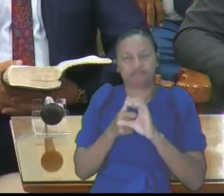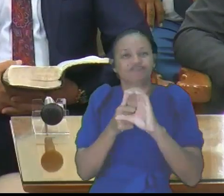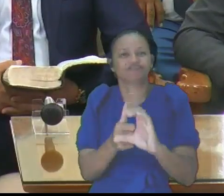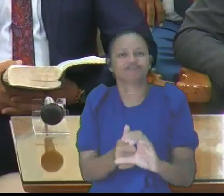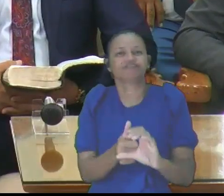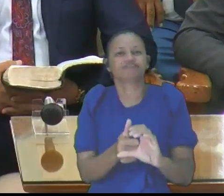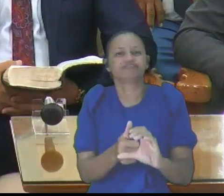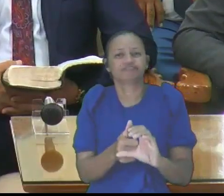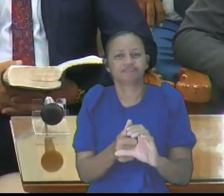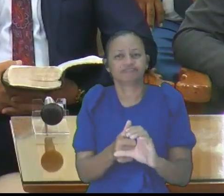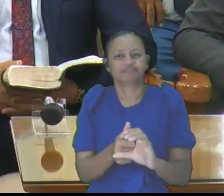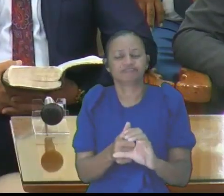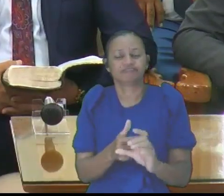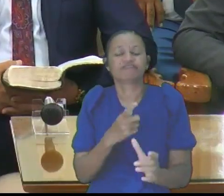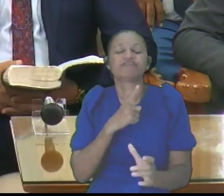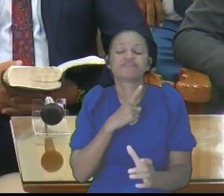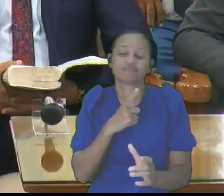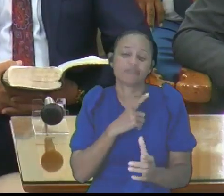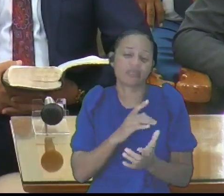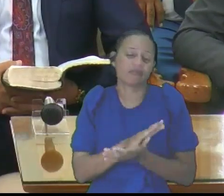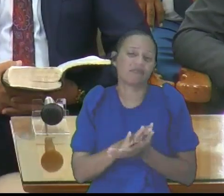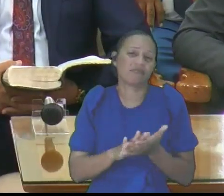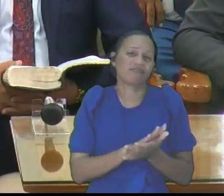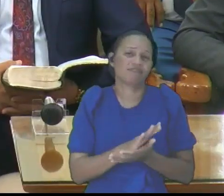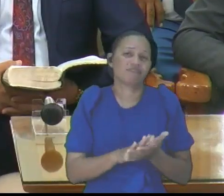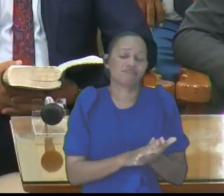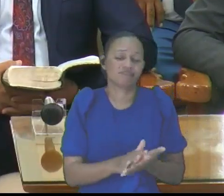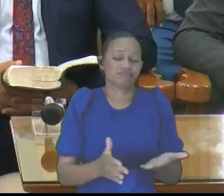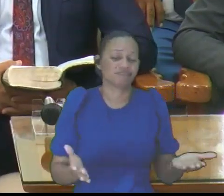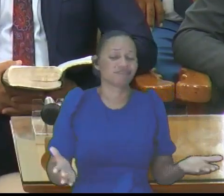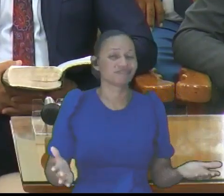cristãos tenham nada.